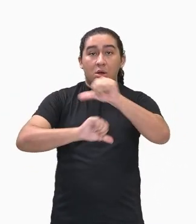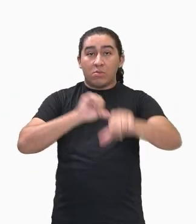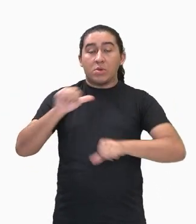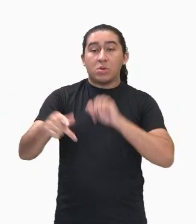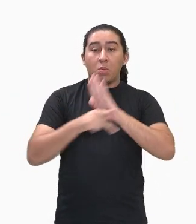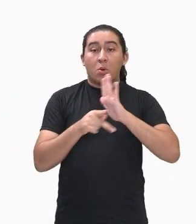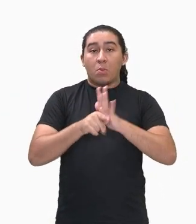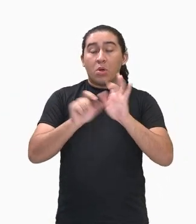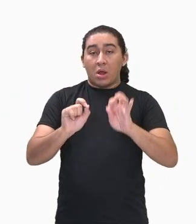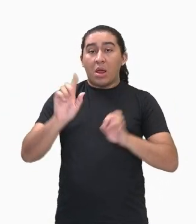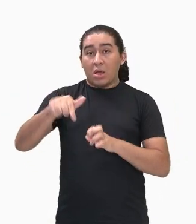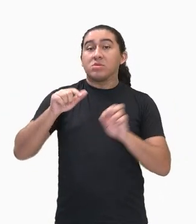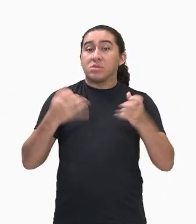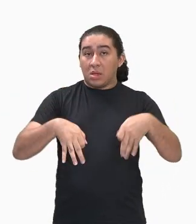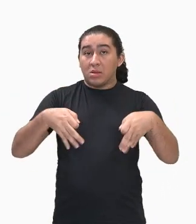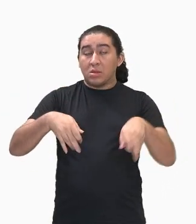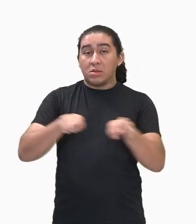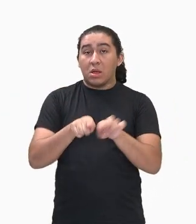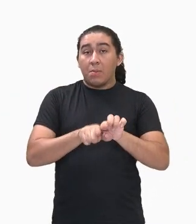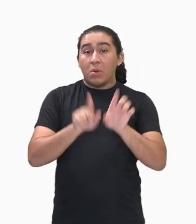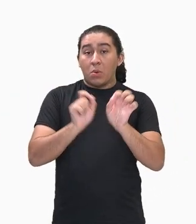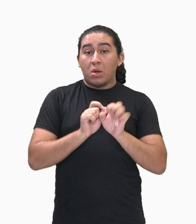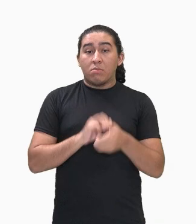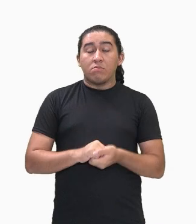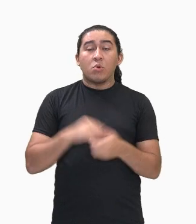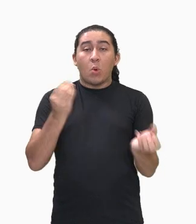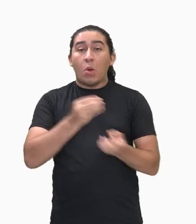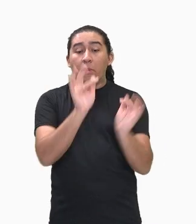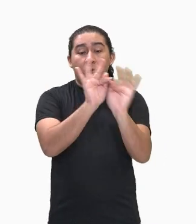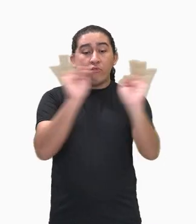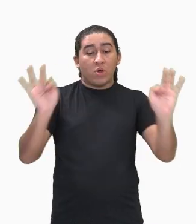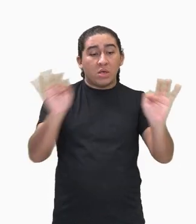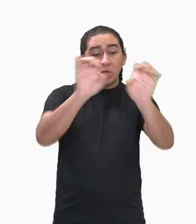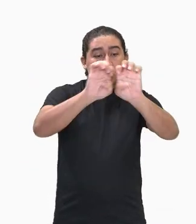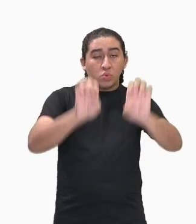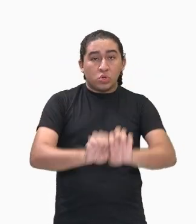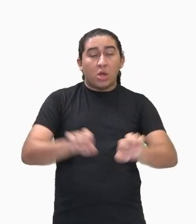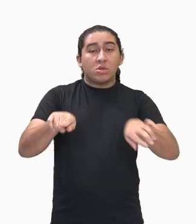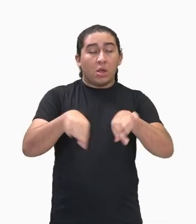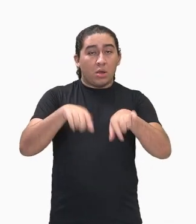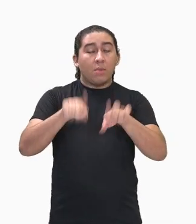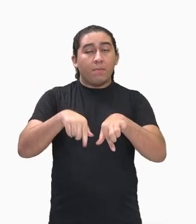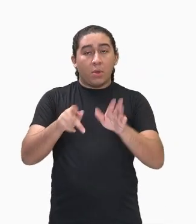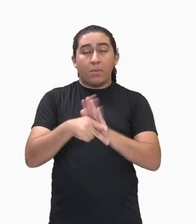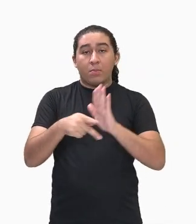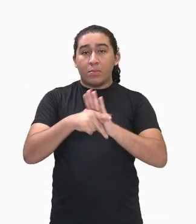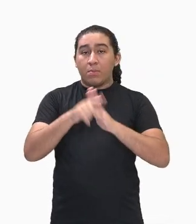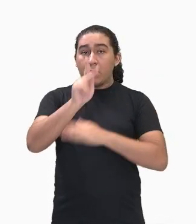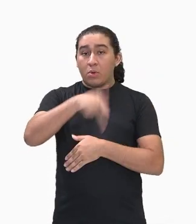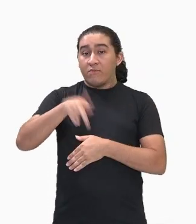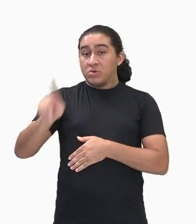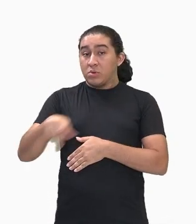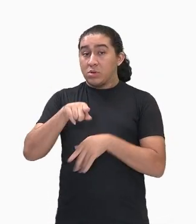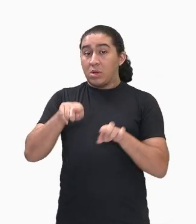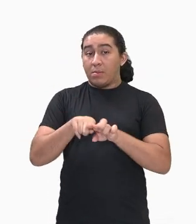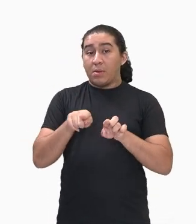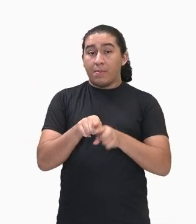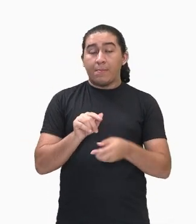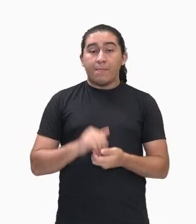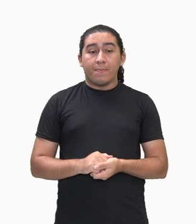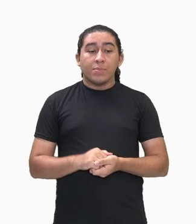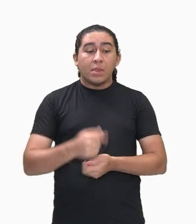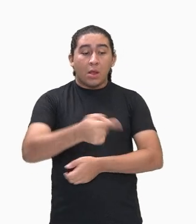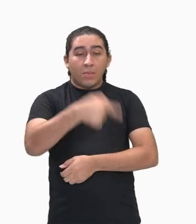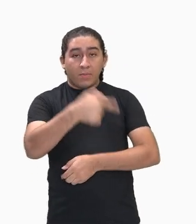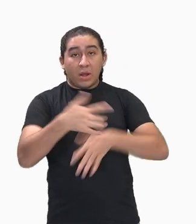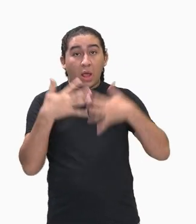de entonação e de postura da professora. Na primeira, a gente